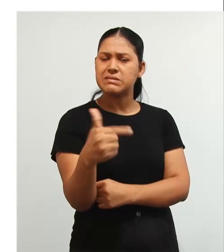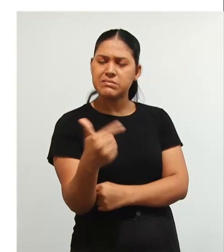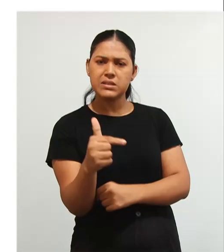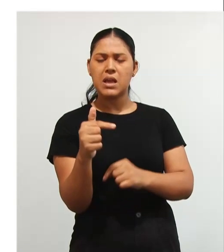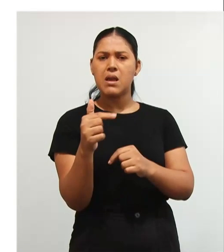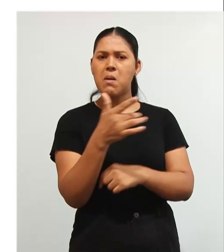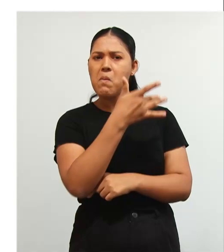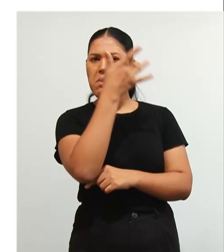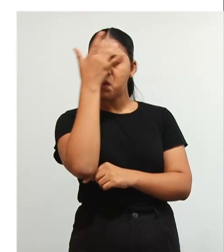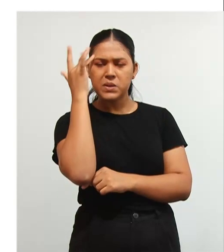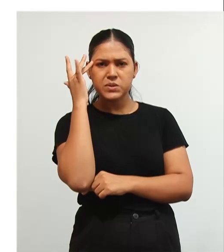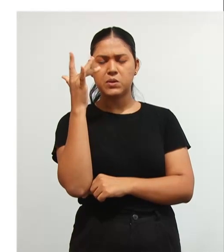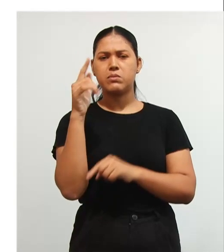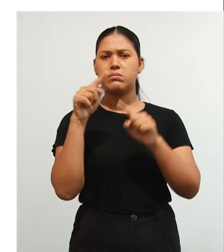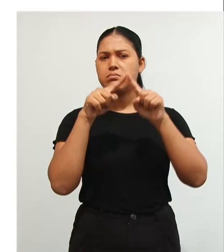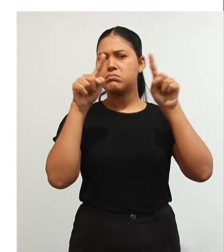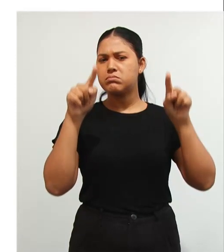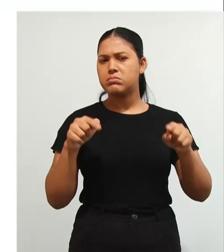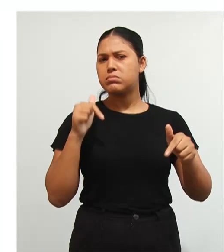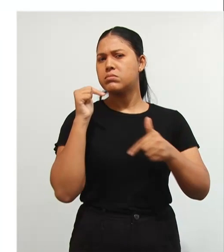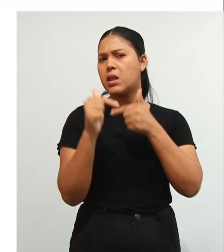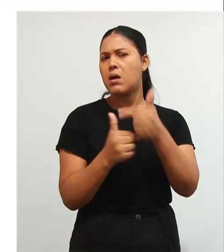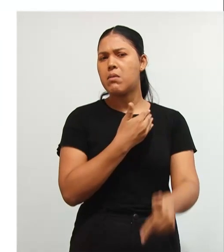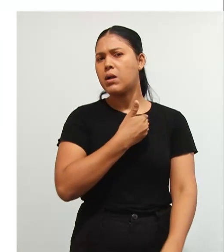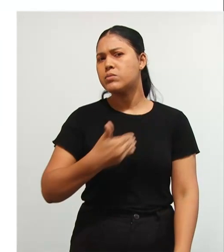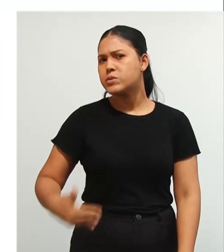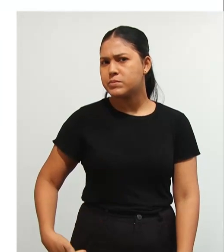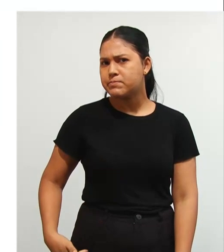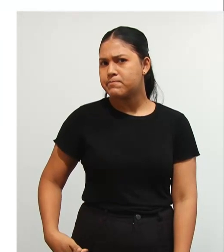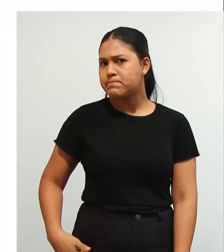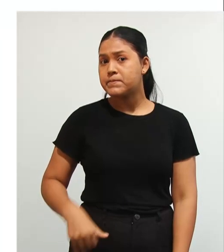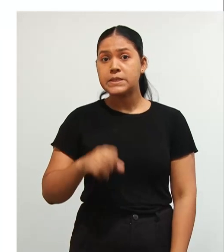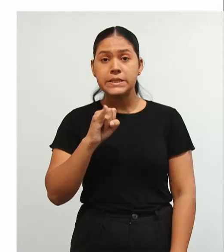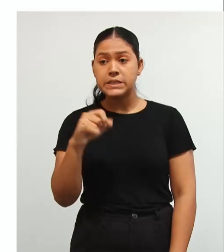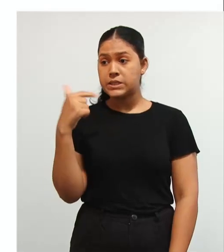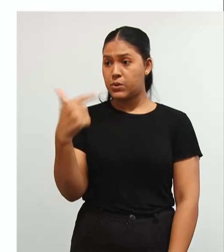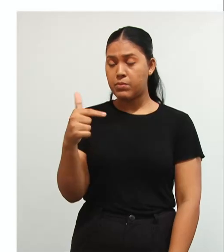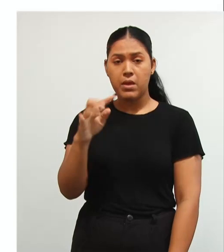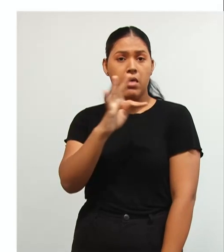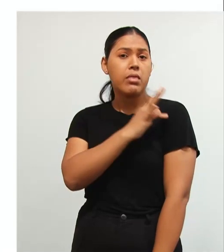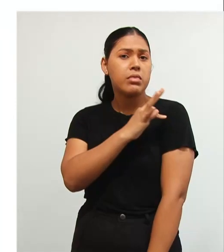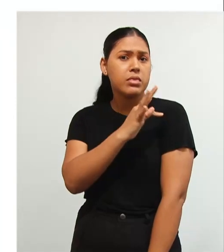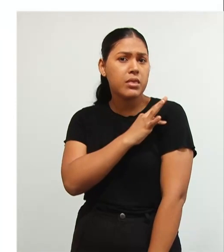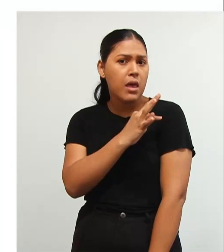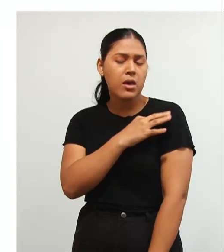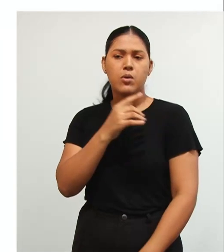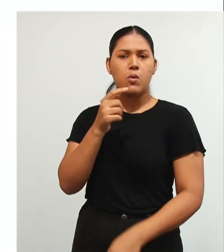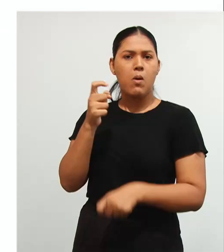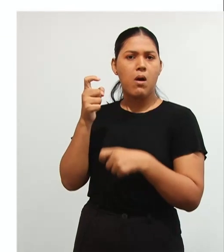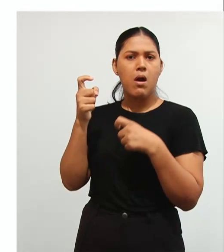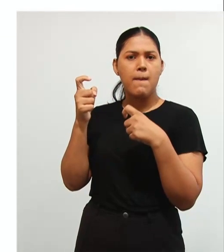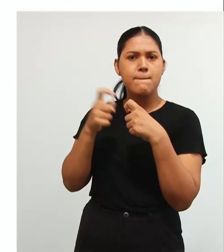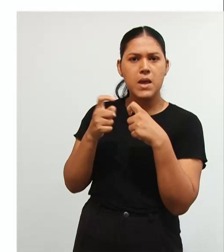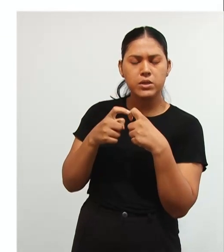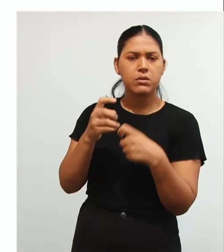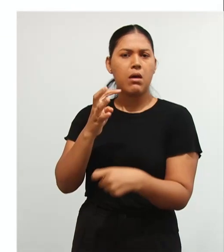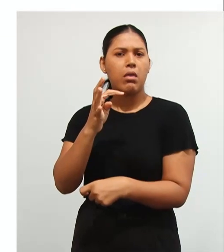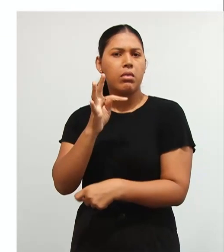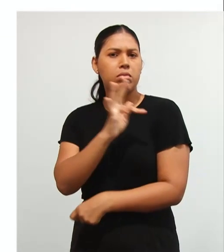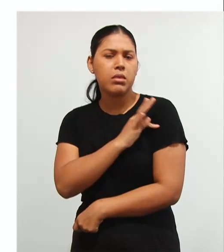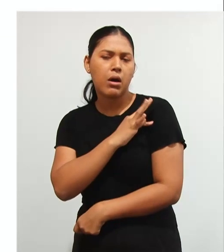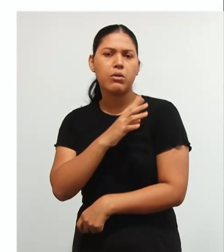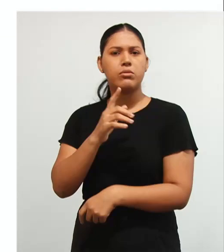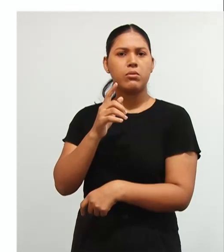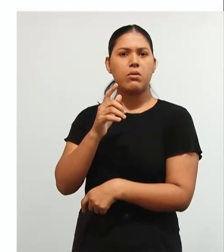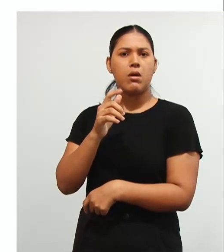fazer a saúde sem médicos, enfermeiros, técnicos de enfermagem? Como ter mais educação sem professores? Como construir segurança sem